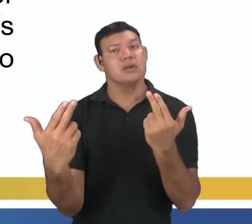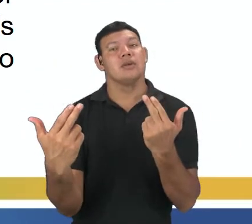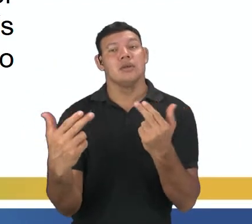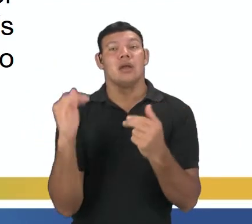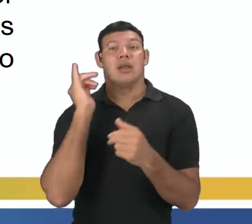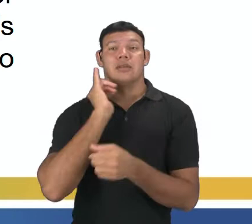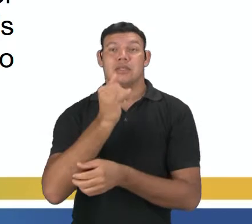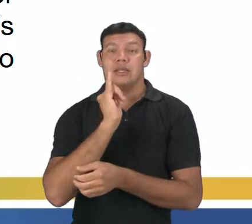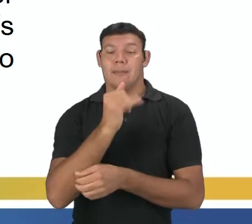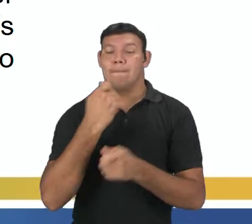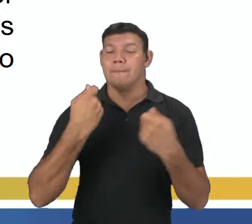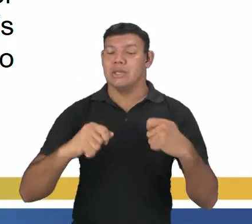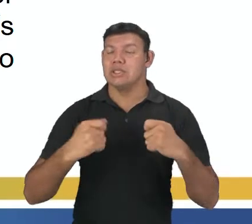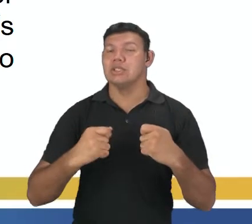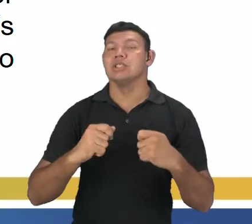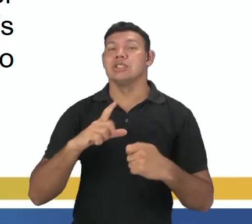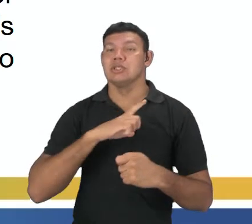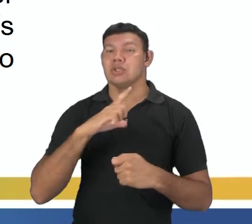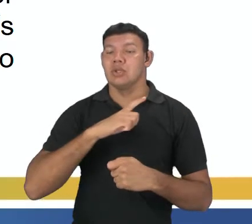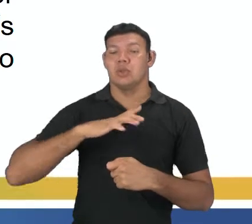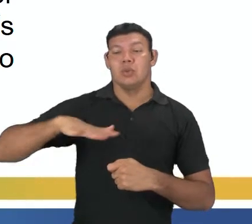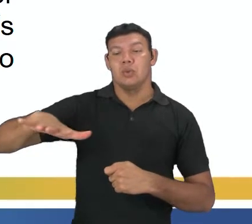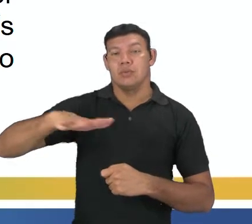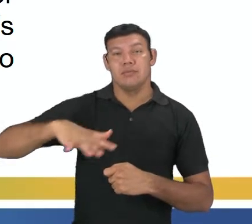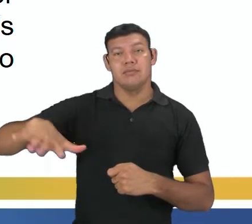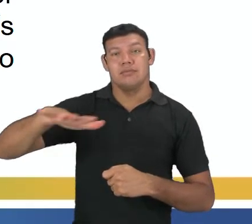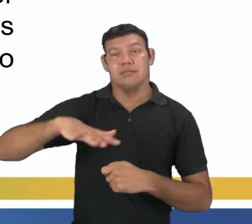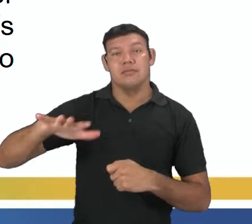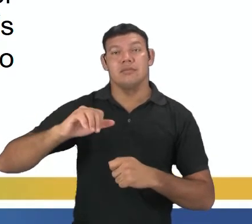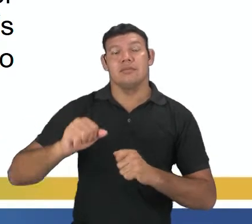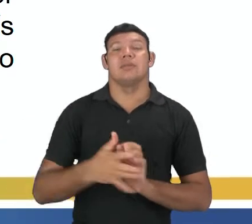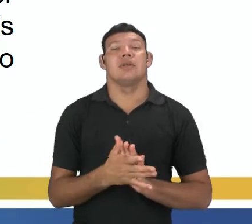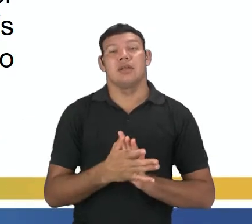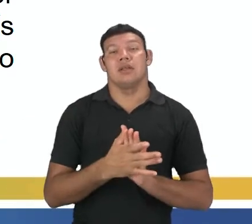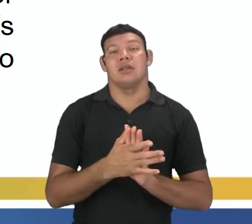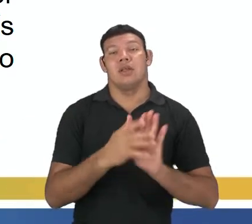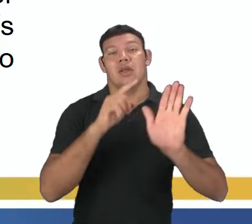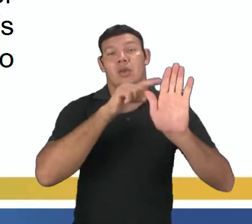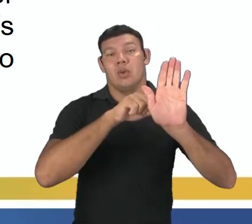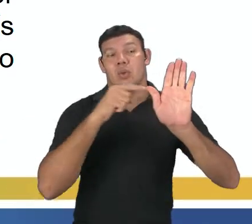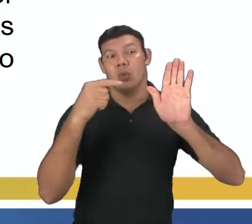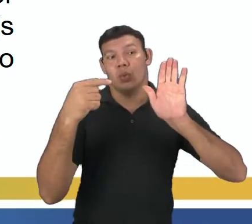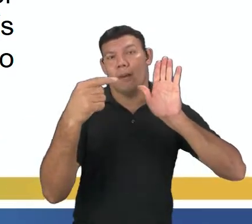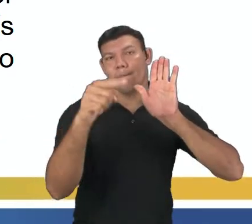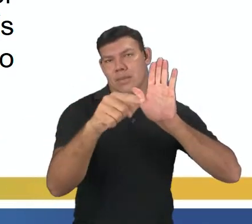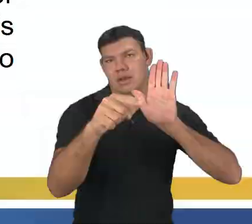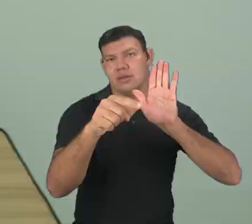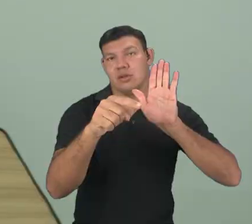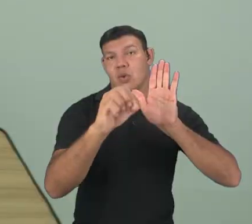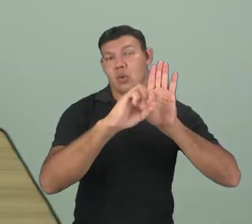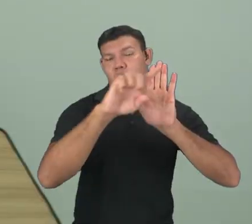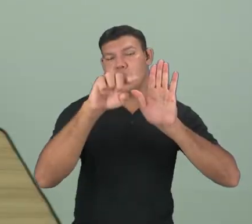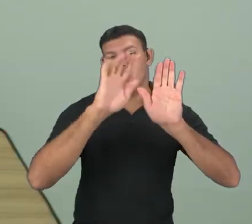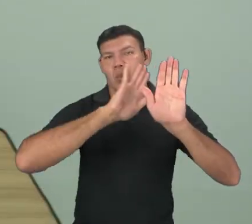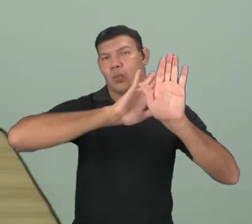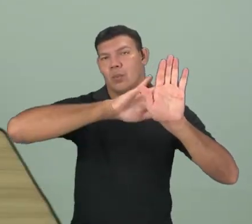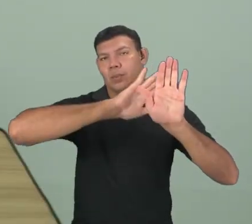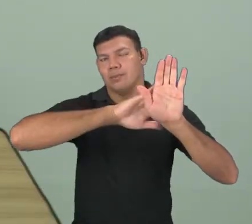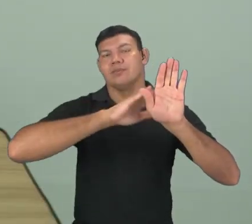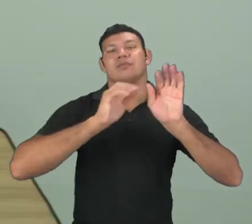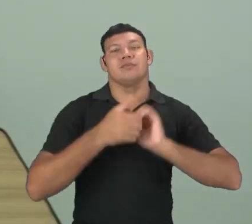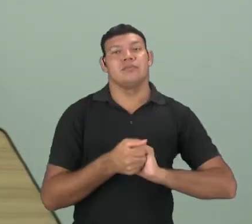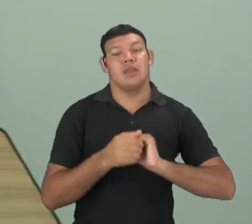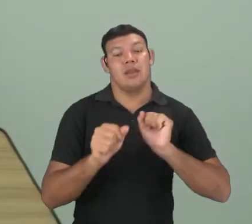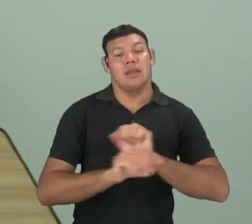um espaço descrito explícita ou implicitamente. O que é isso, professora?